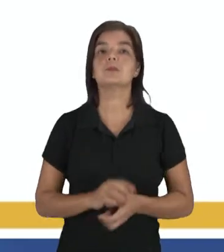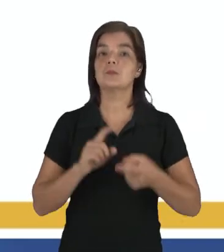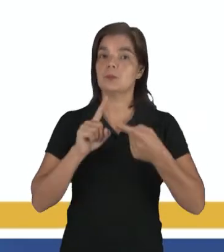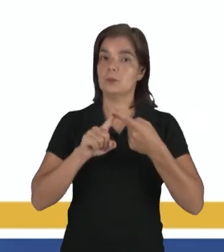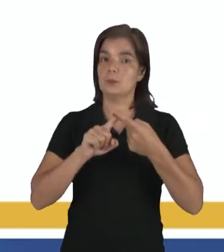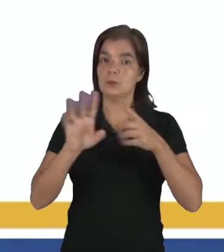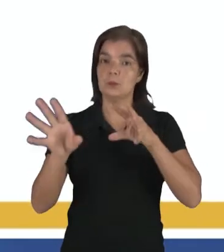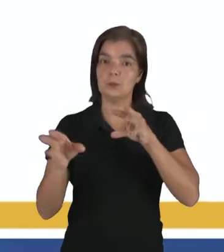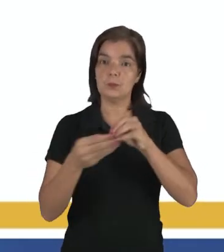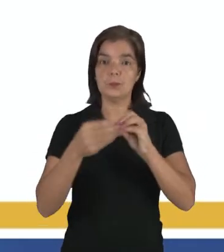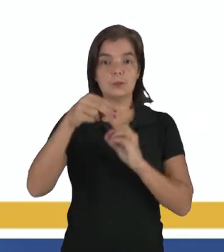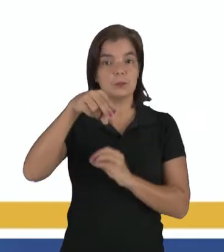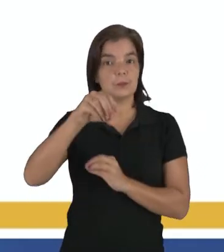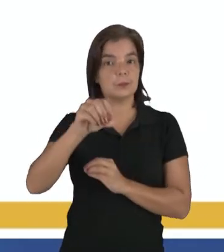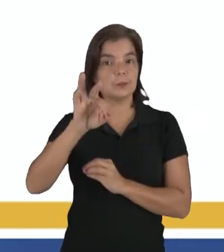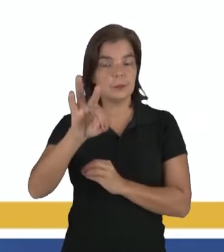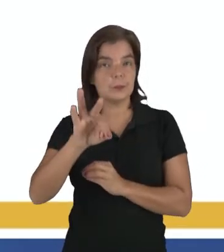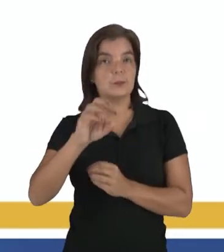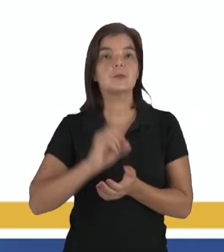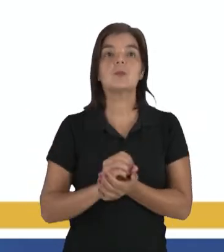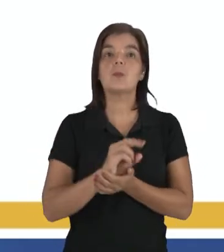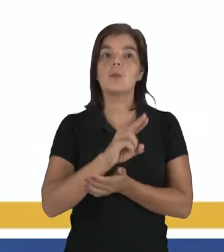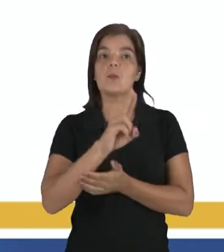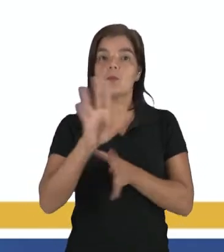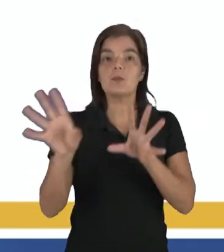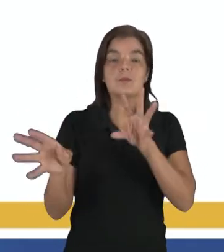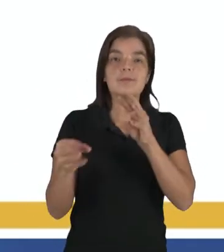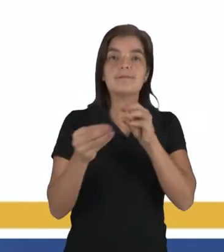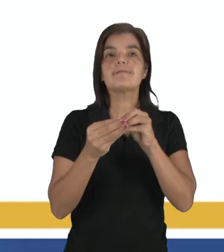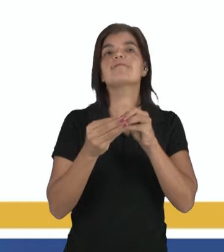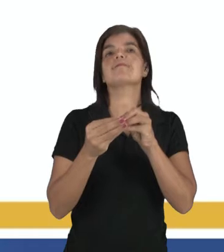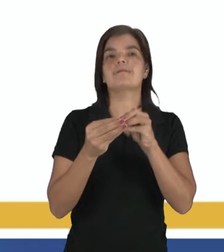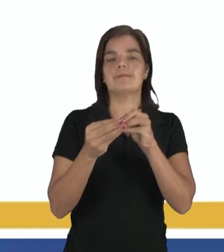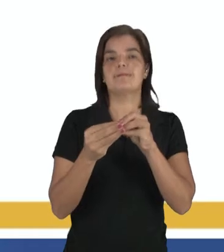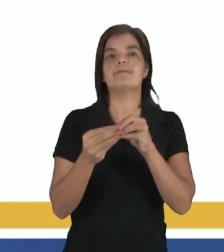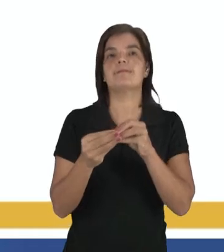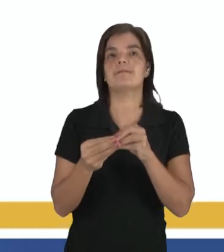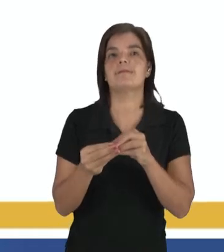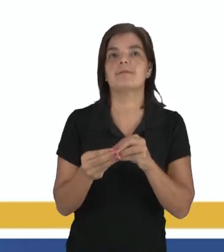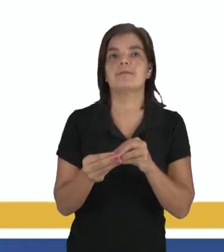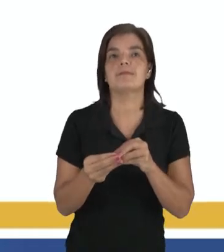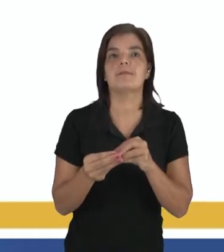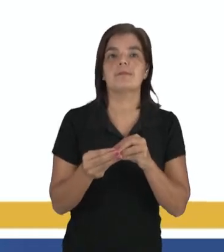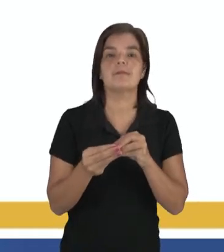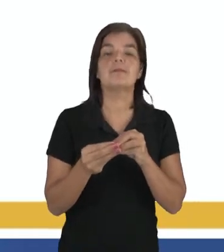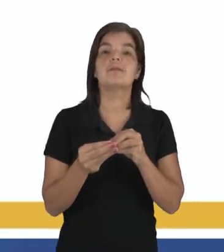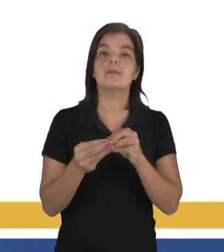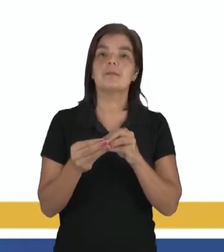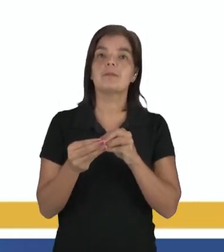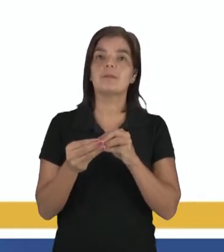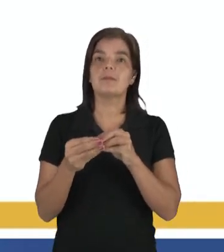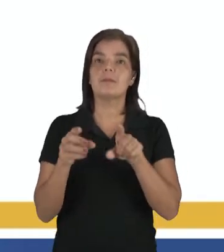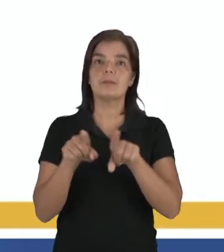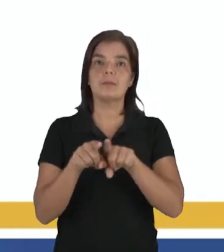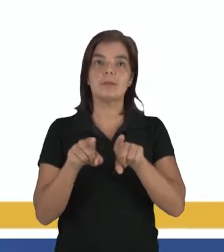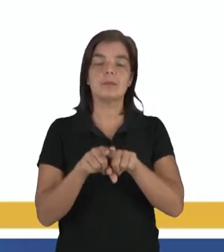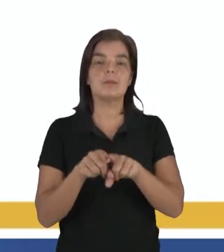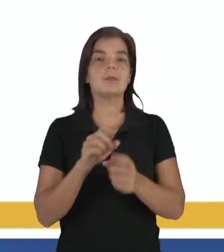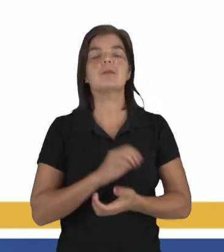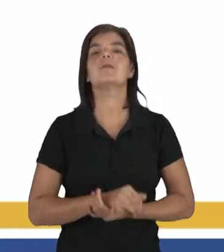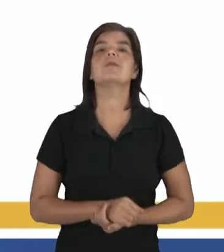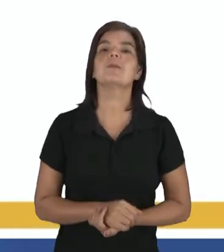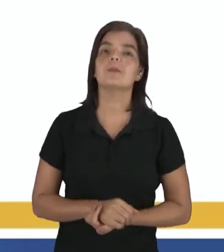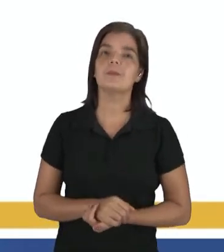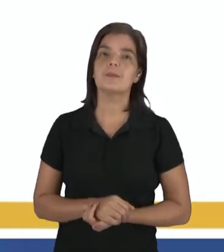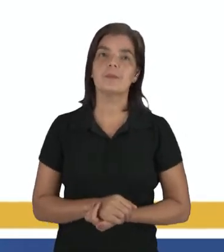Ou você acrescenta o not depois dele, ou você usa a forma contraída. E a forma contraída vai ser I'm